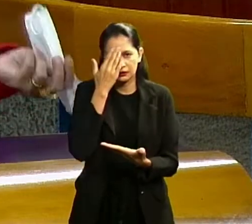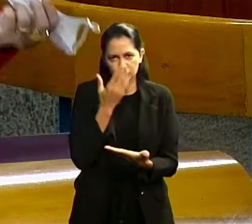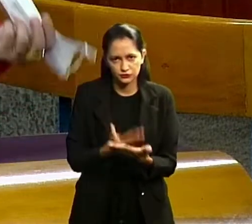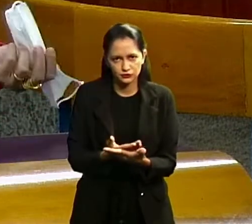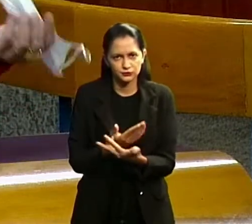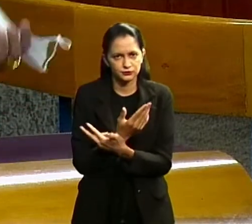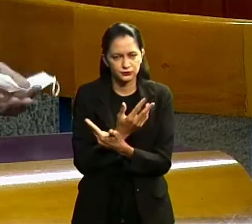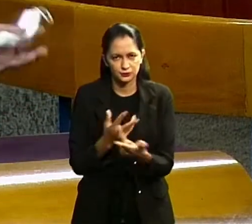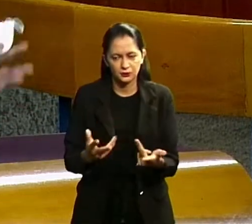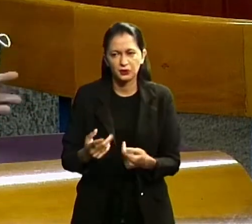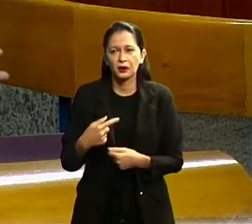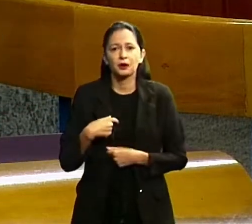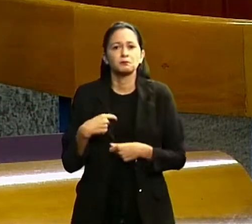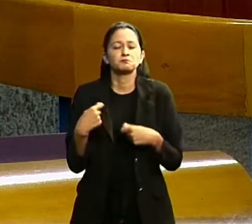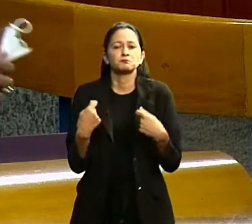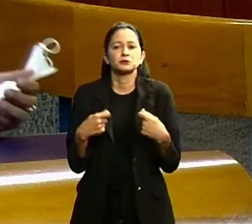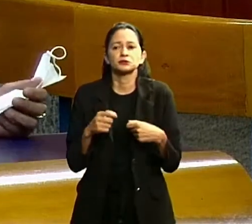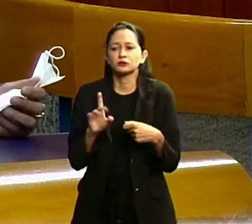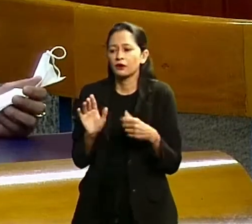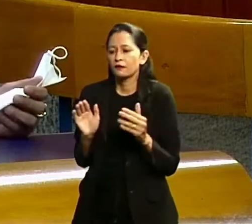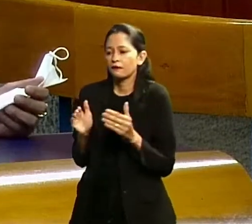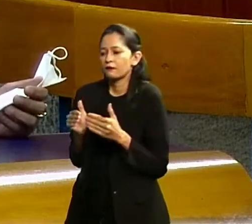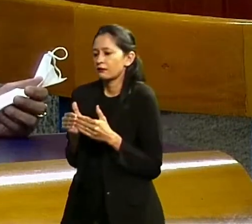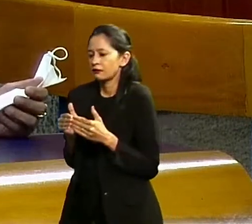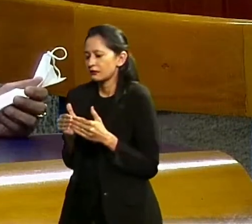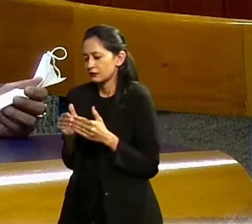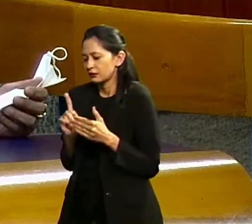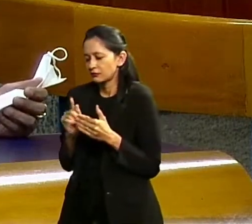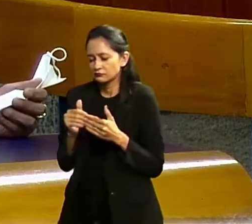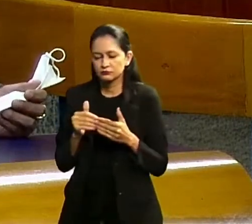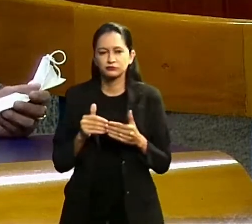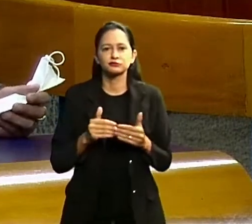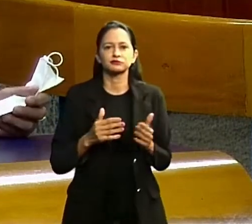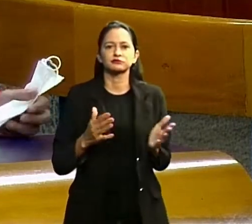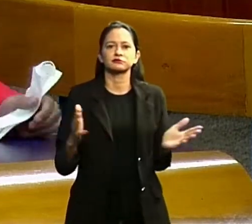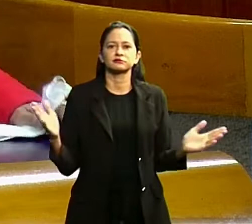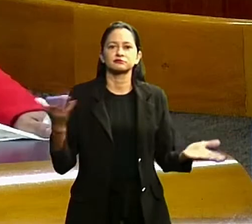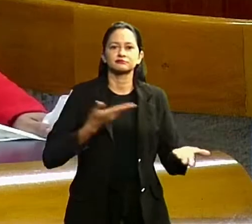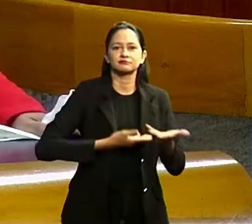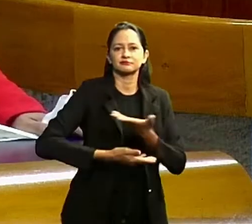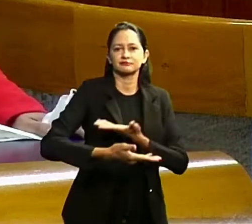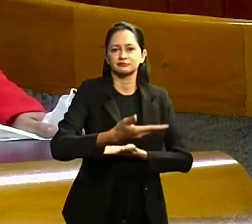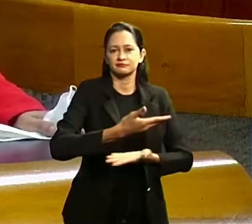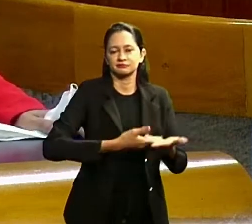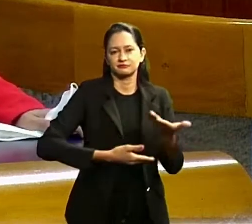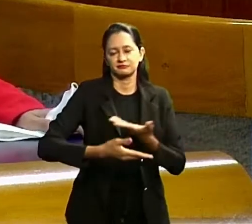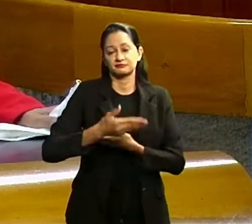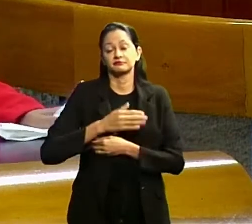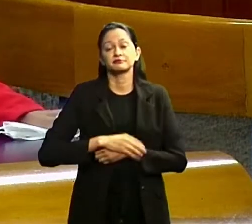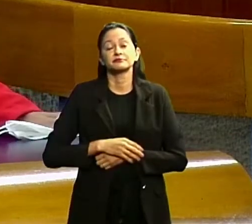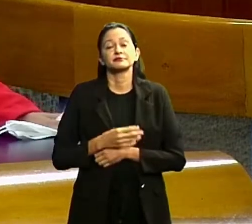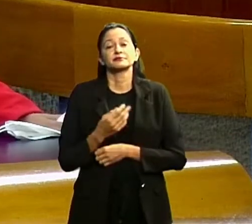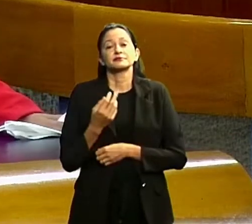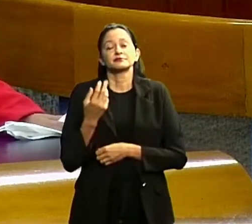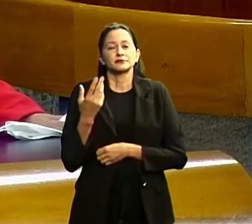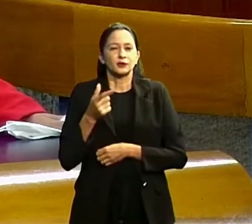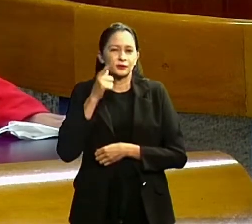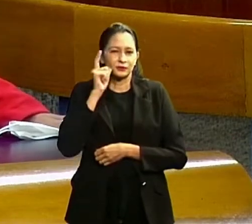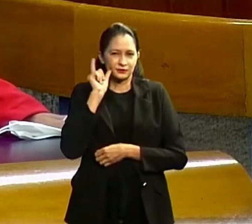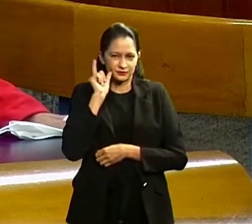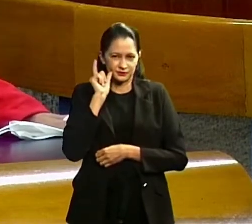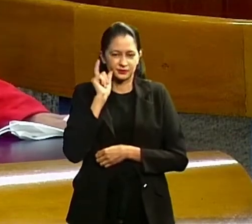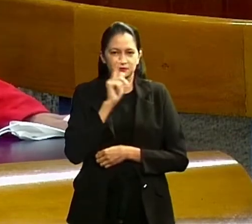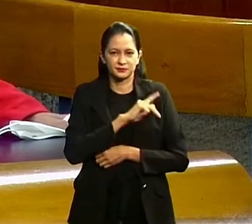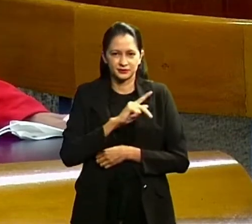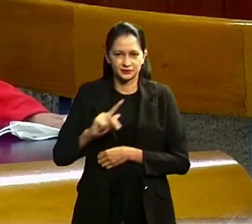que eu não precisava ficar só no meu mundo, eu poderia repassar pela frente. E o que aquele presidente daquela casa